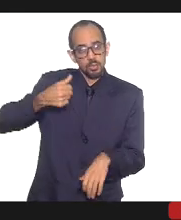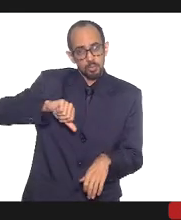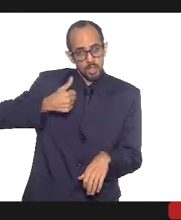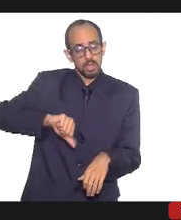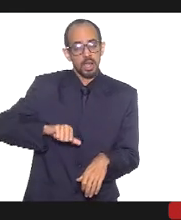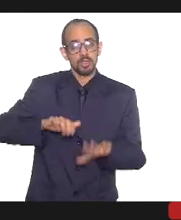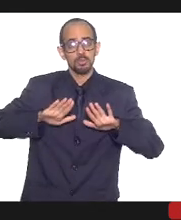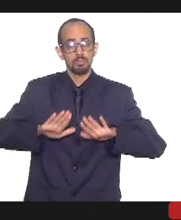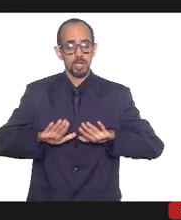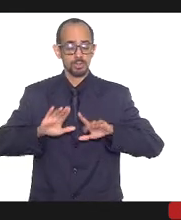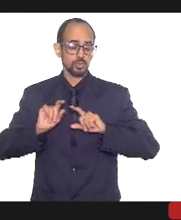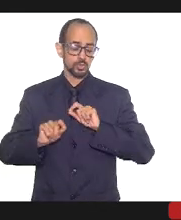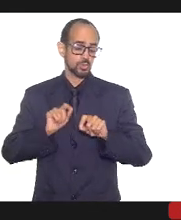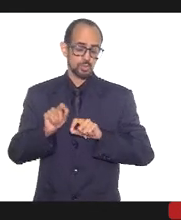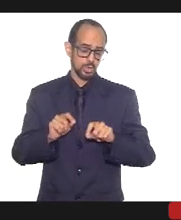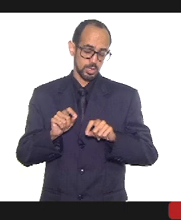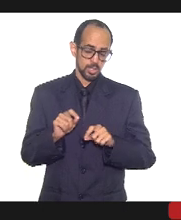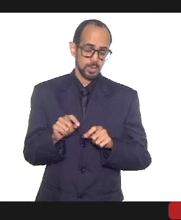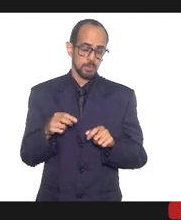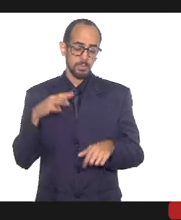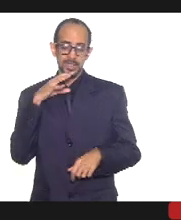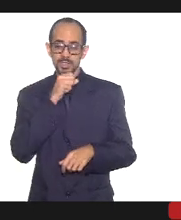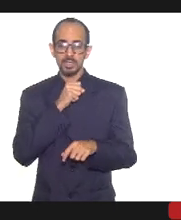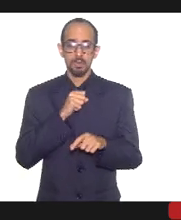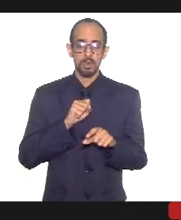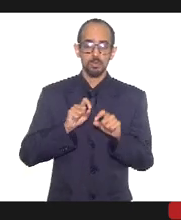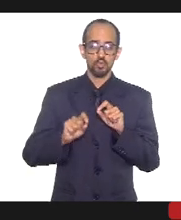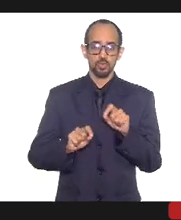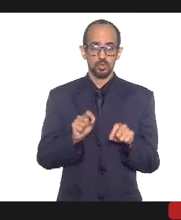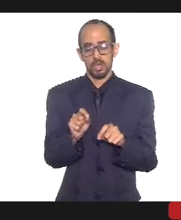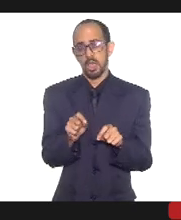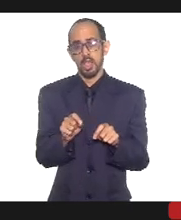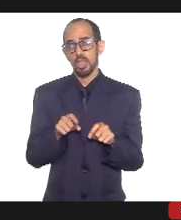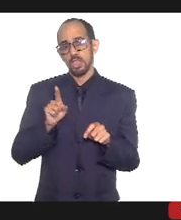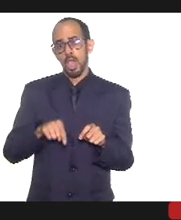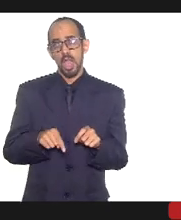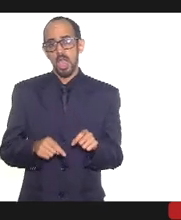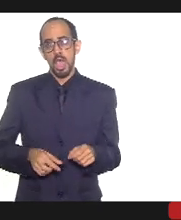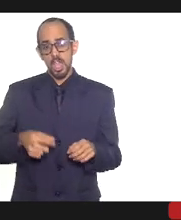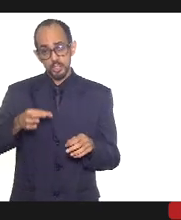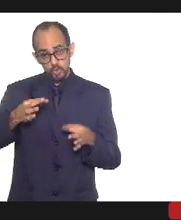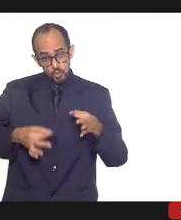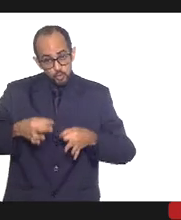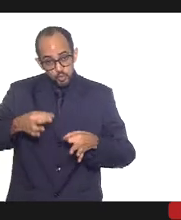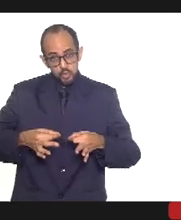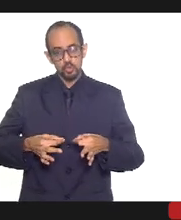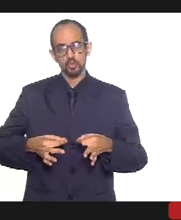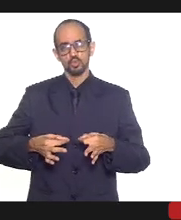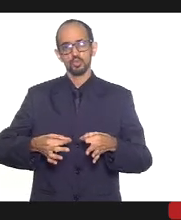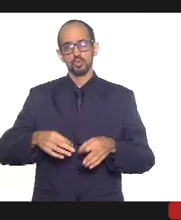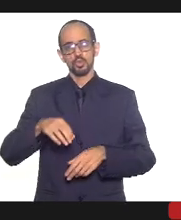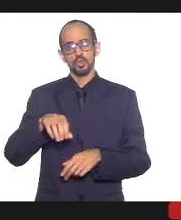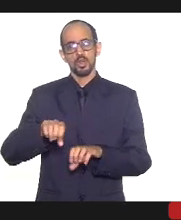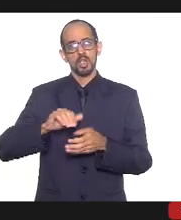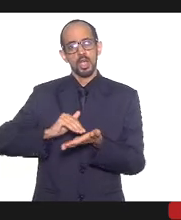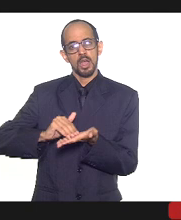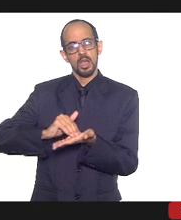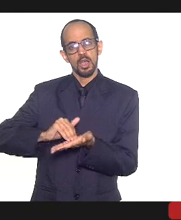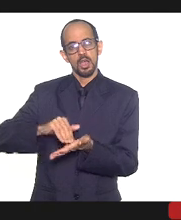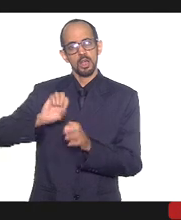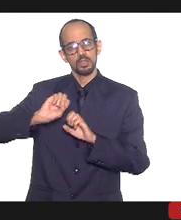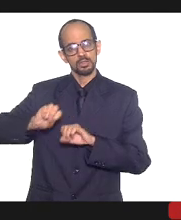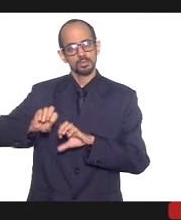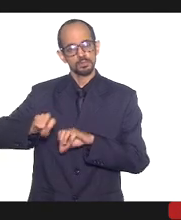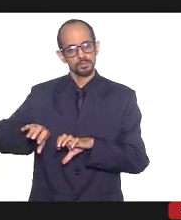nós consideramos que nada mais justo que o governo, a SEDUC, né, ela